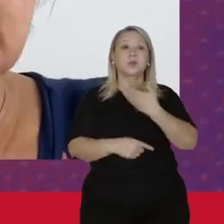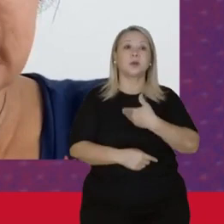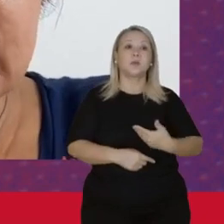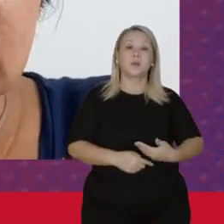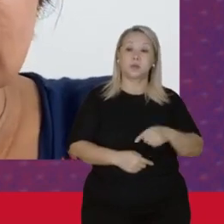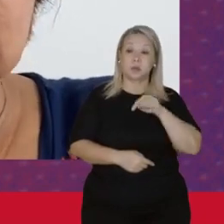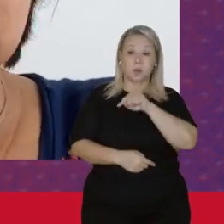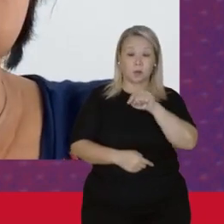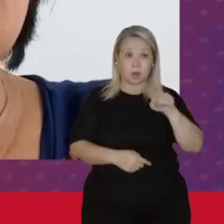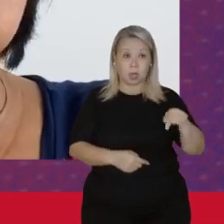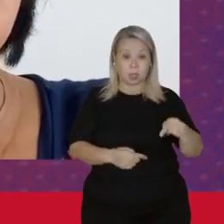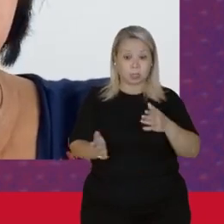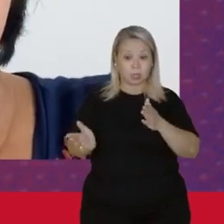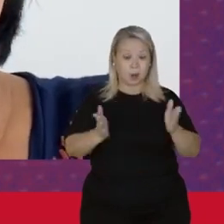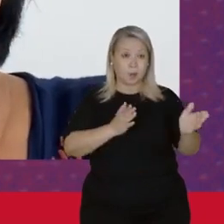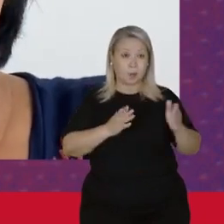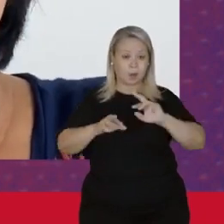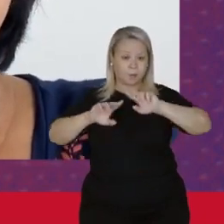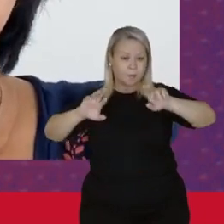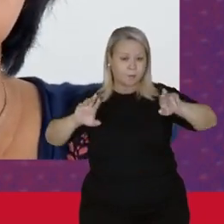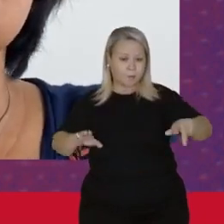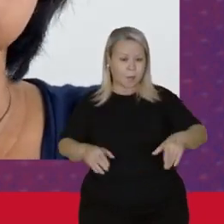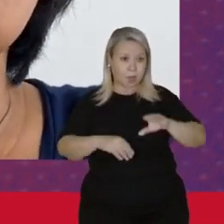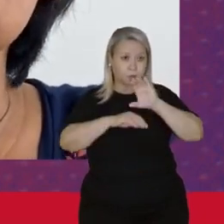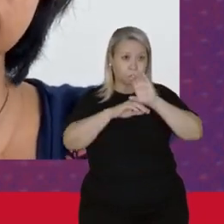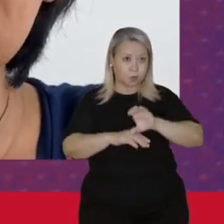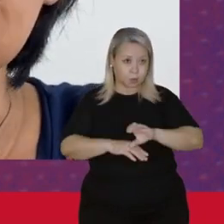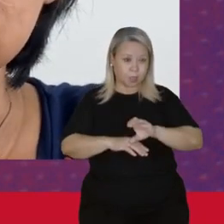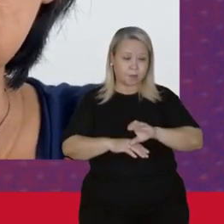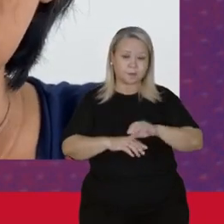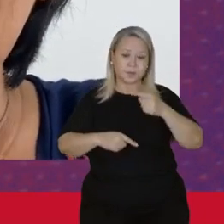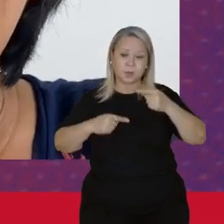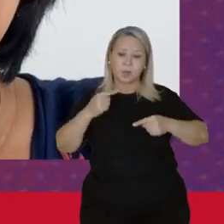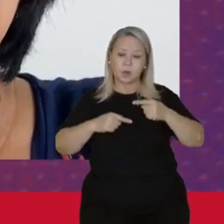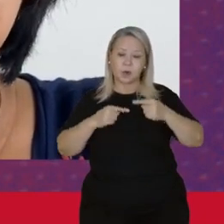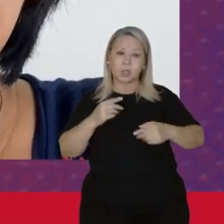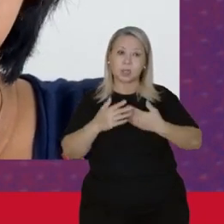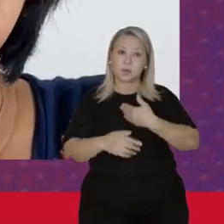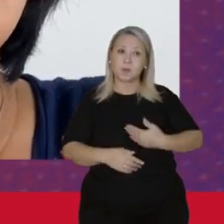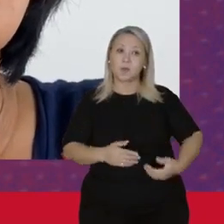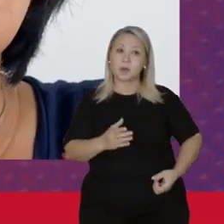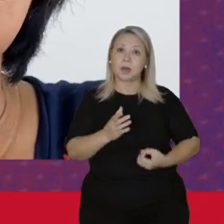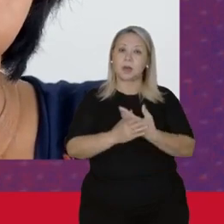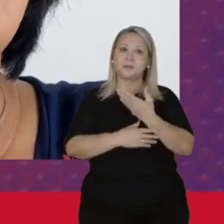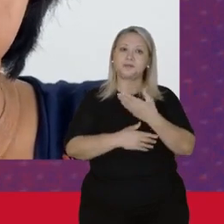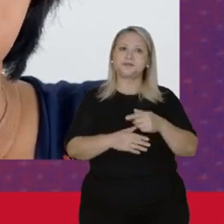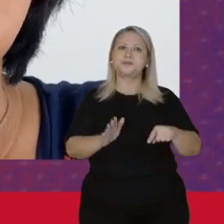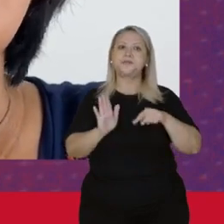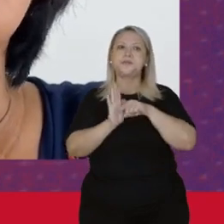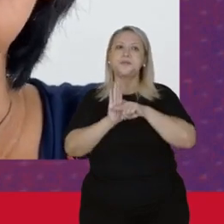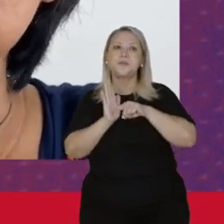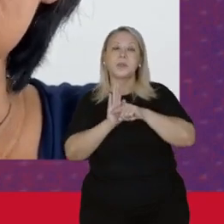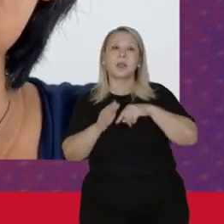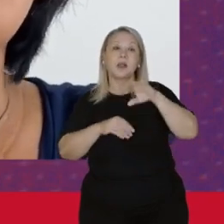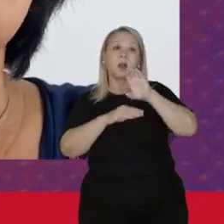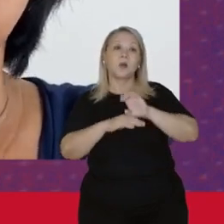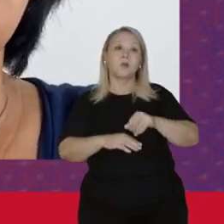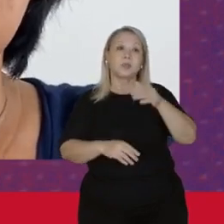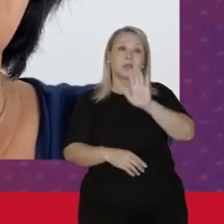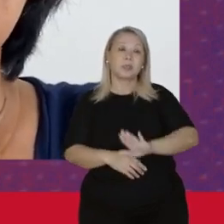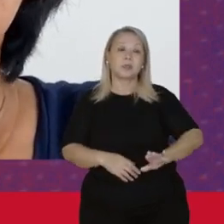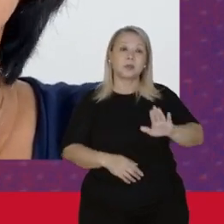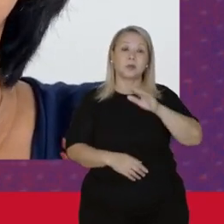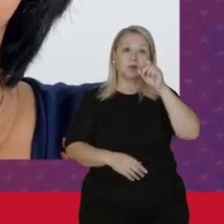Então, nesse período, vários conselhos de políticas públicas foram criados, à exceção do Conselho Nacional dos Direitos